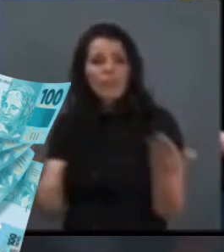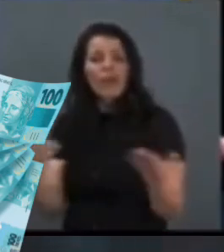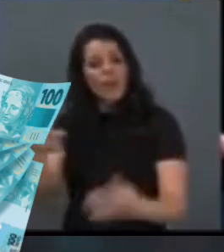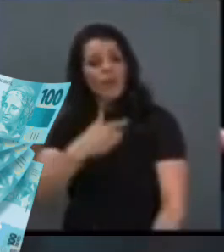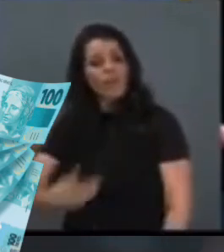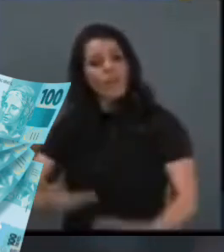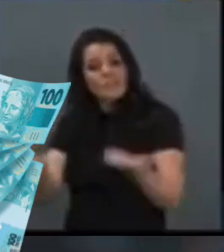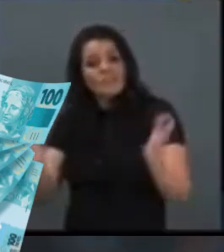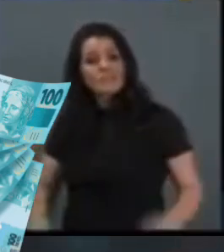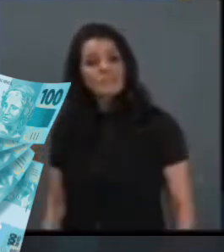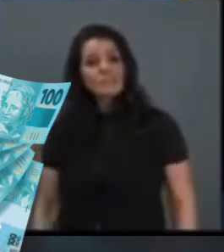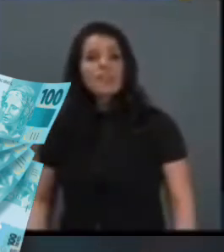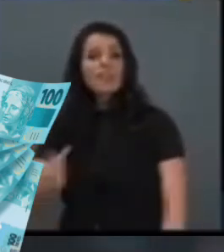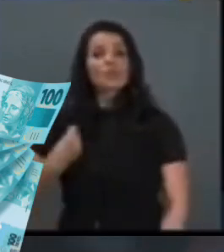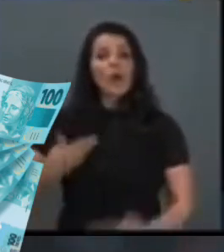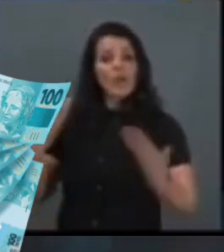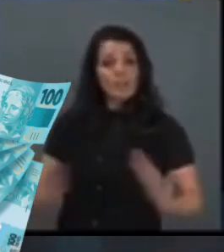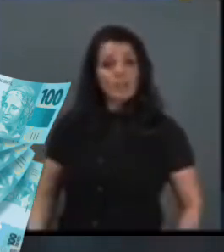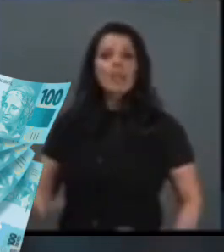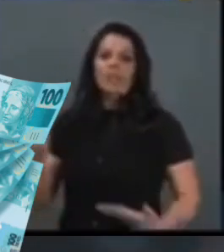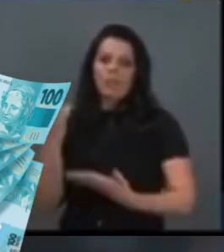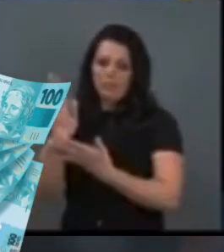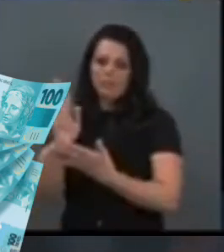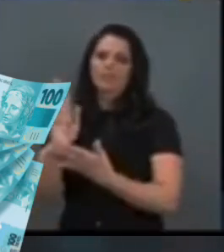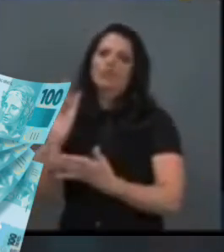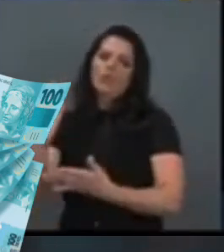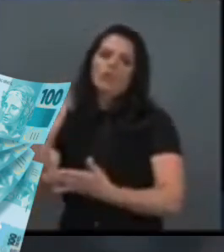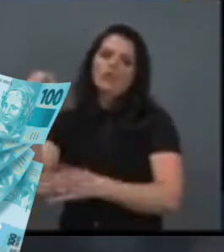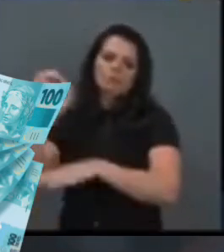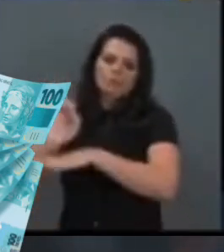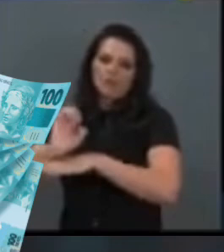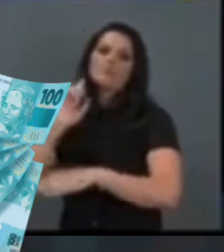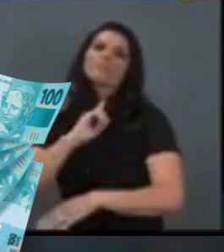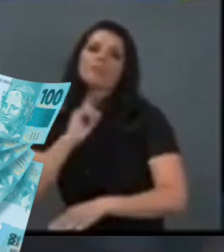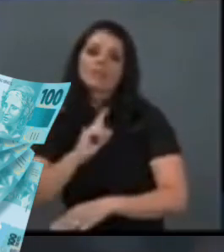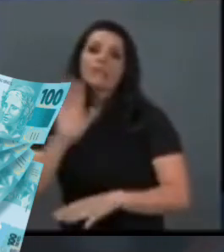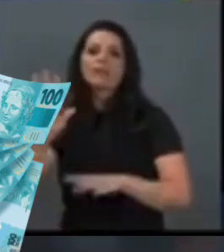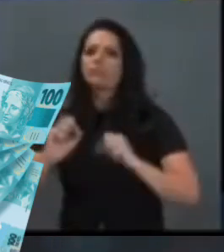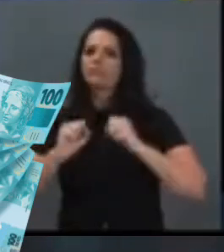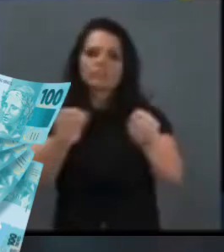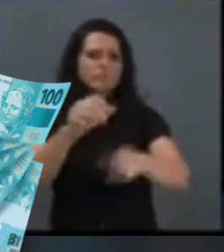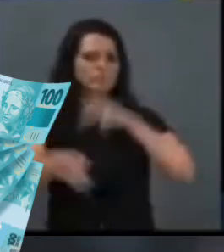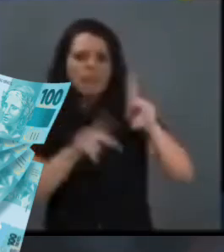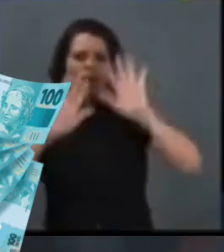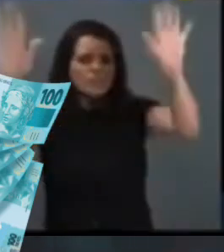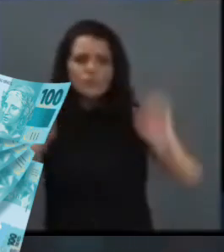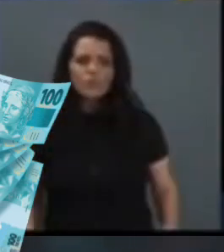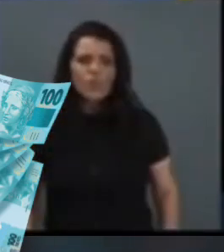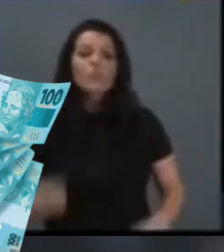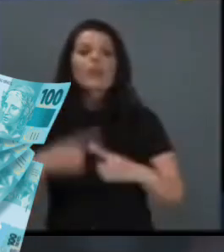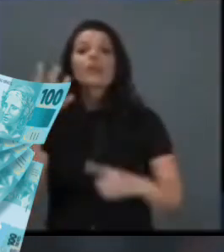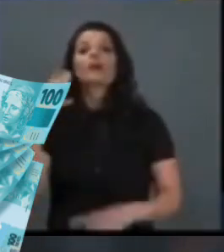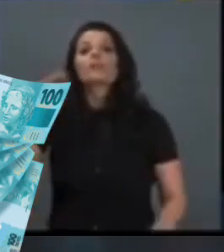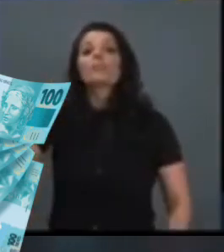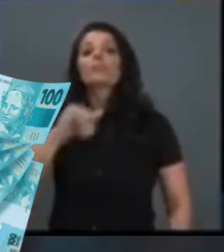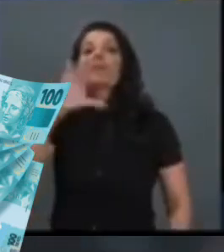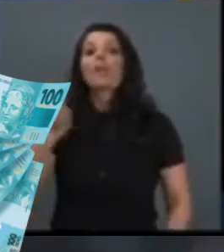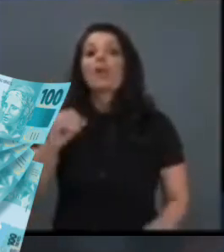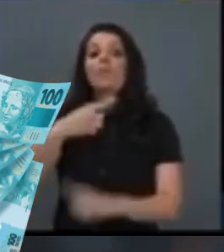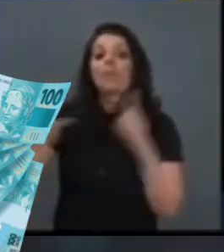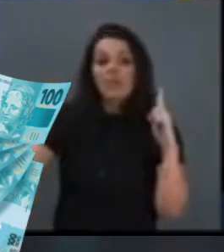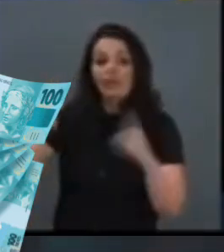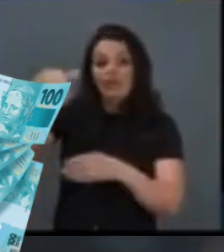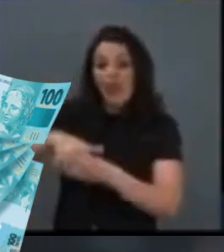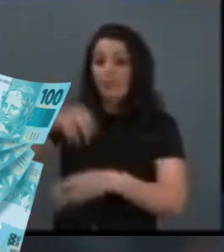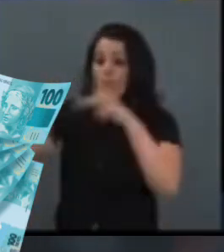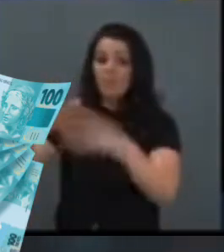que é o Estado. E eu não estou aqui, por mais que eu seja um representante do Estado de Minas Gerais, eu estou aqui para defender o povo. Porque os 4 milhões e meio de votos que eu tive foi do povo. E